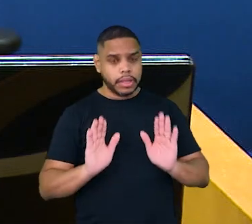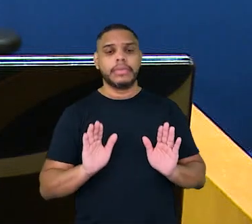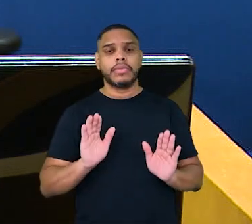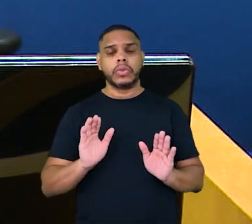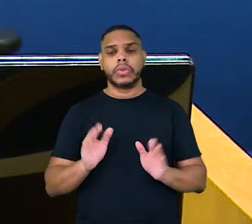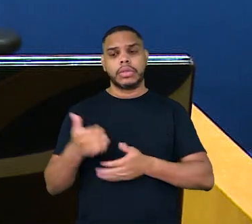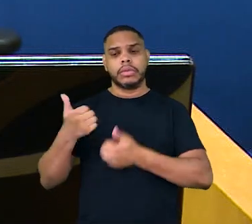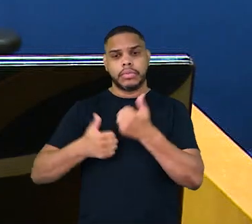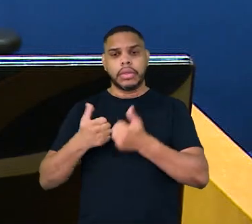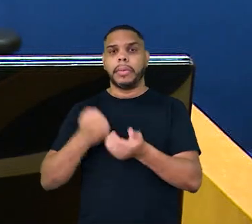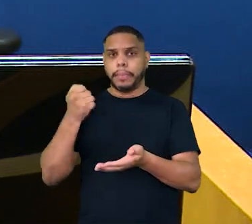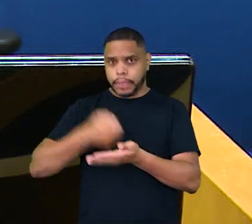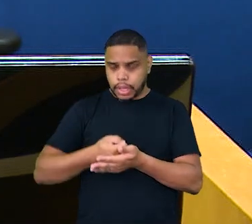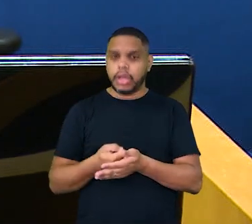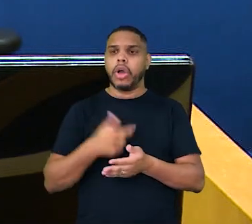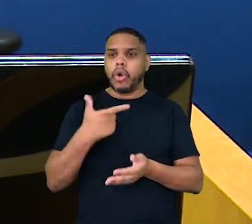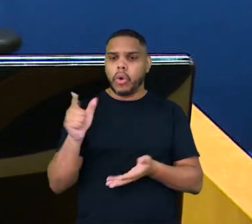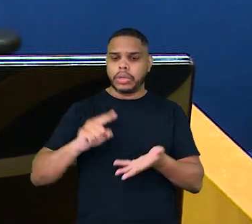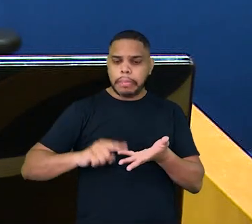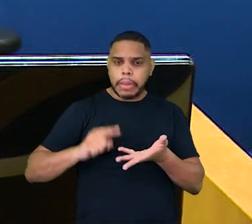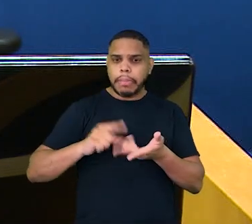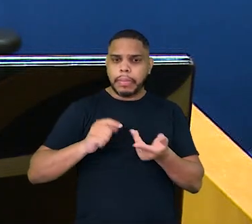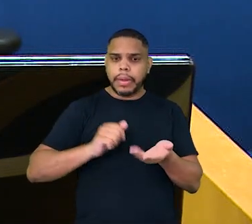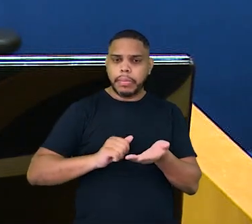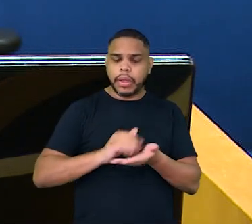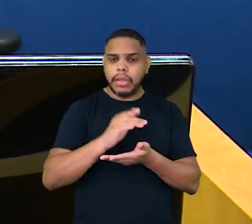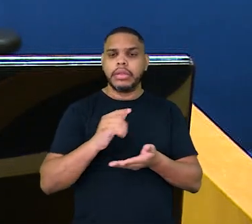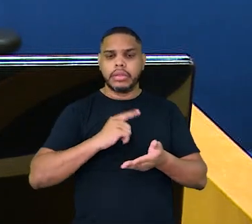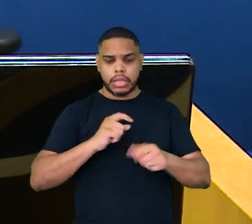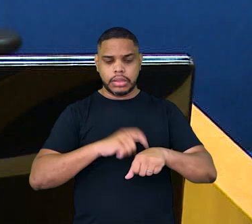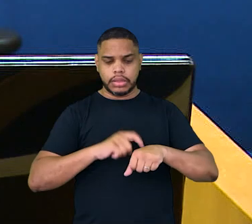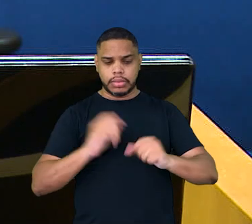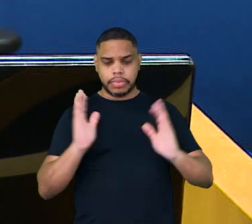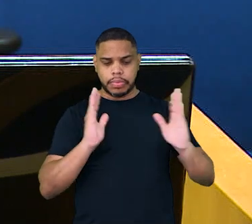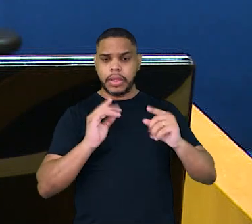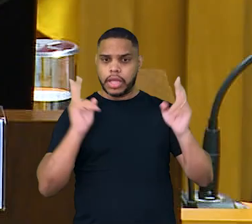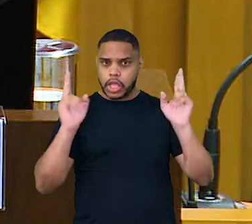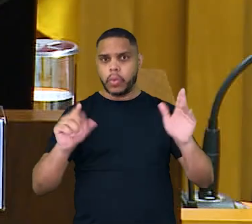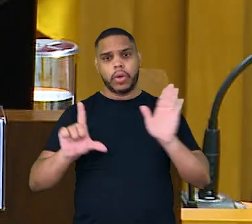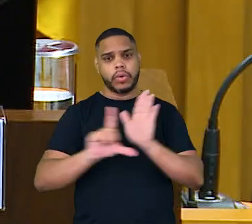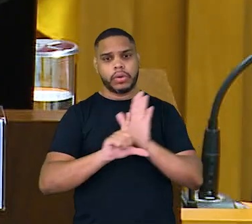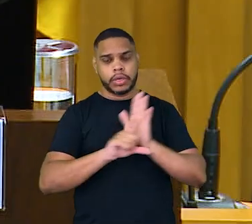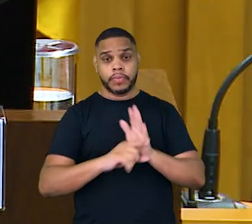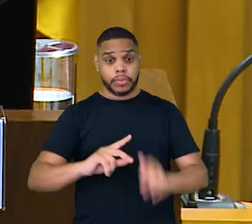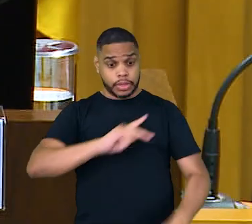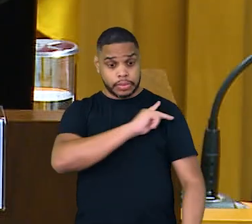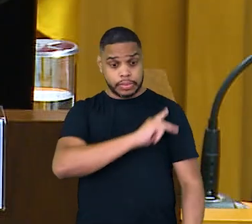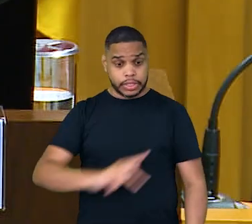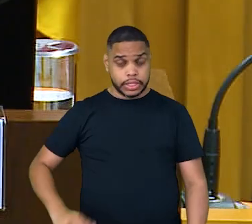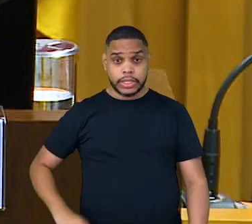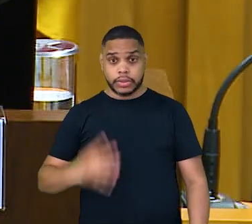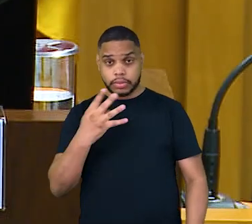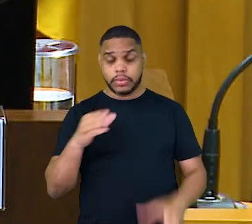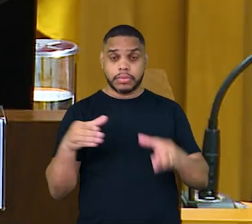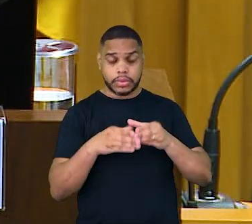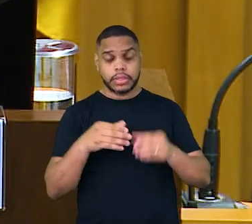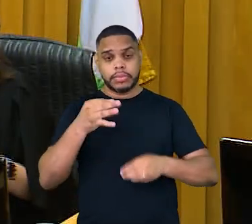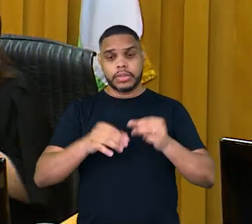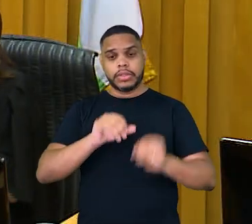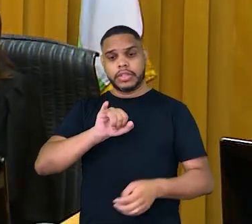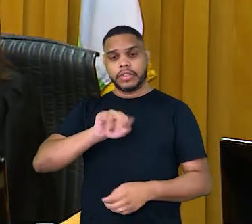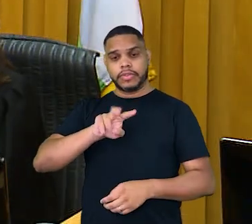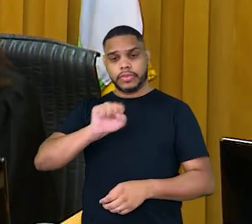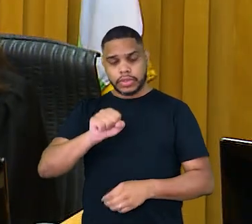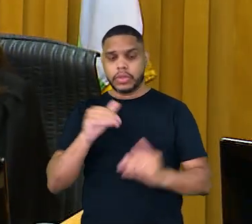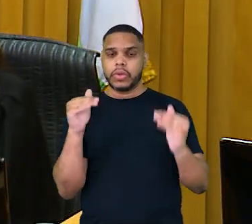exime o clube de pagar as verbas rescisórias no prazo legal. O presidente da quarta turma, ministro Ives